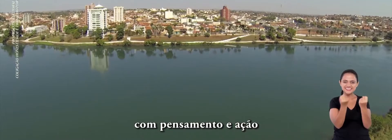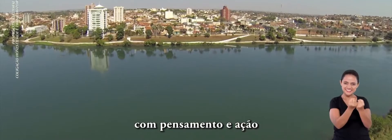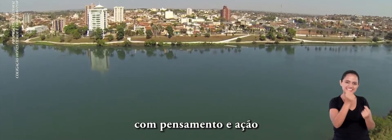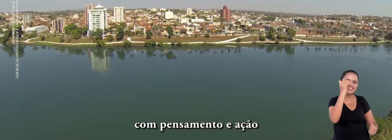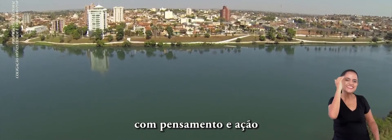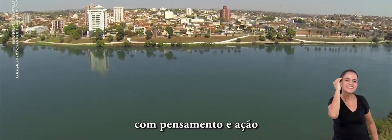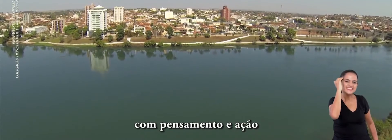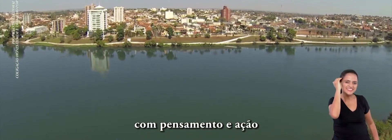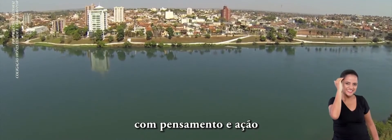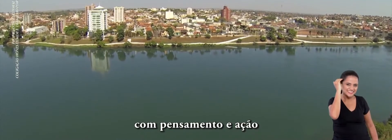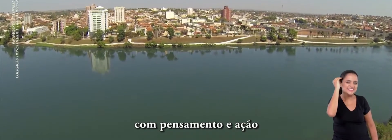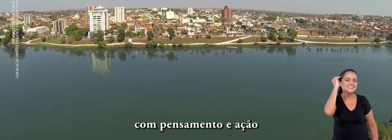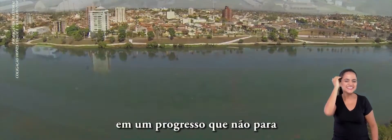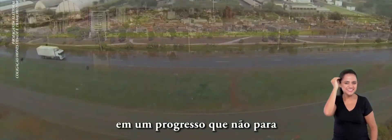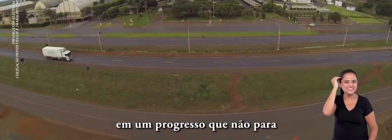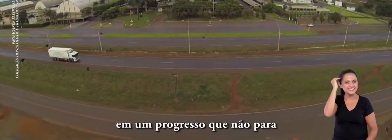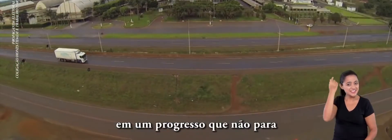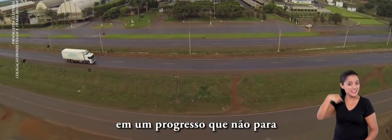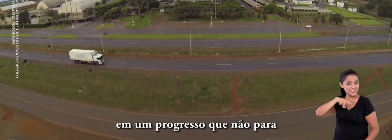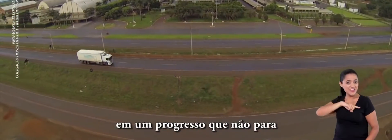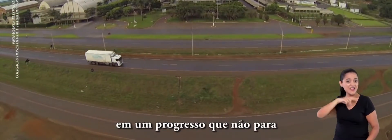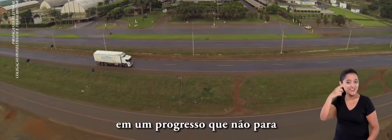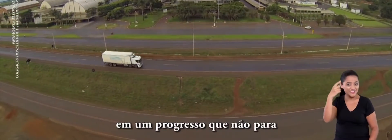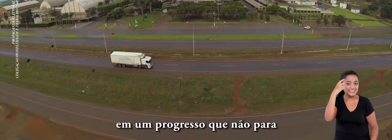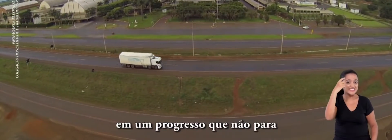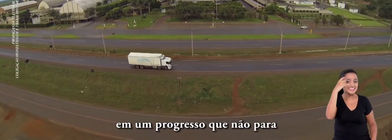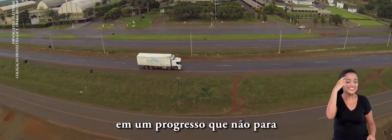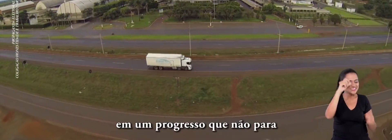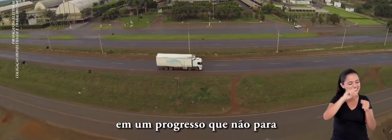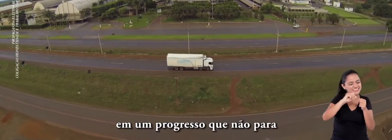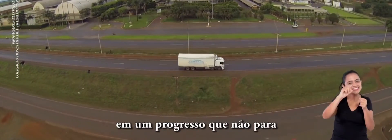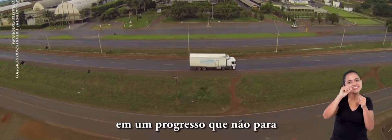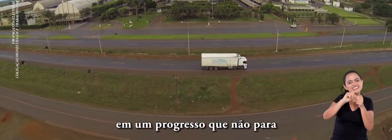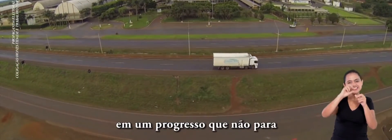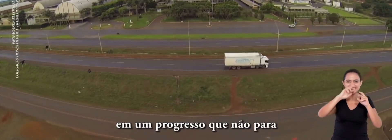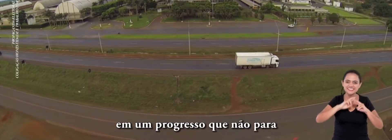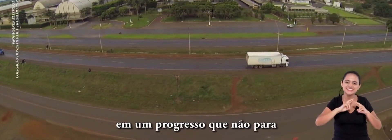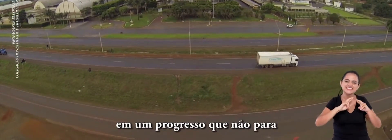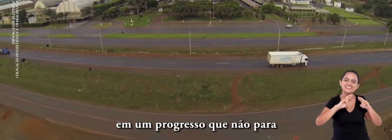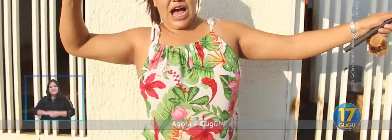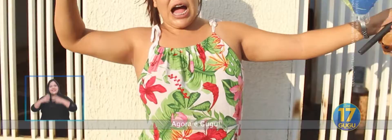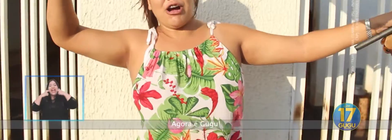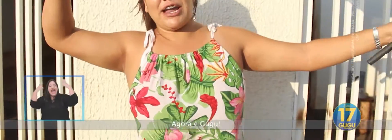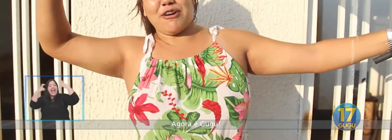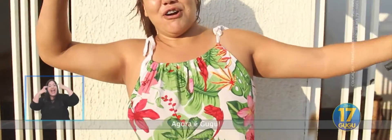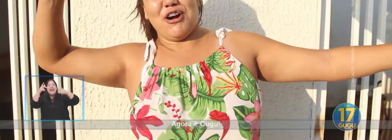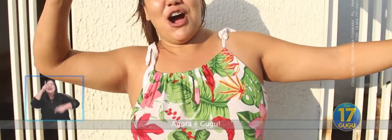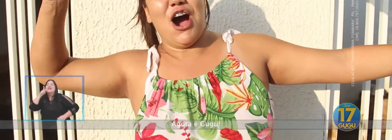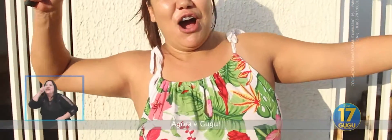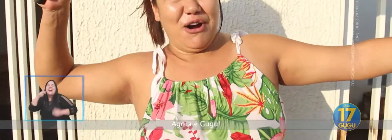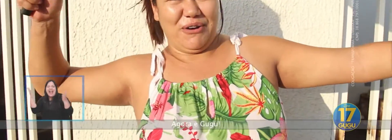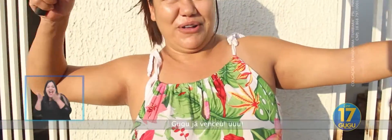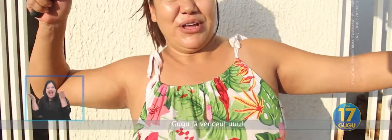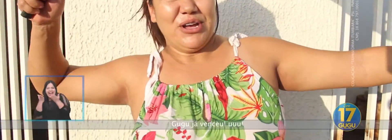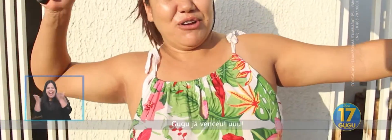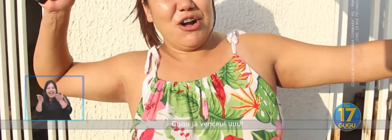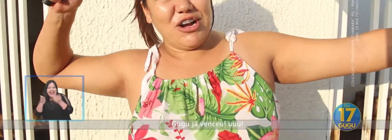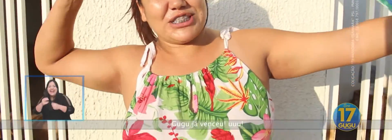e ação em um progresso que não para. Agora é Gugu!